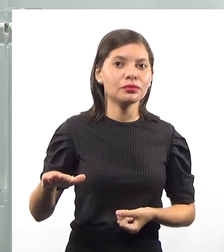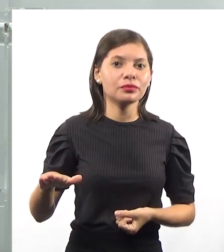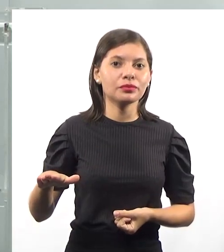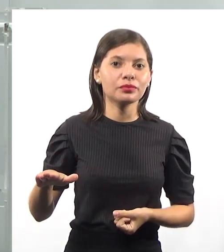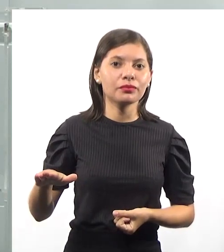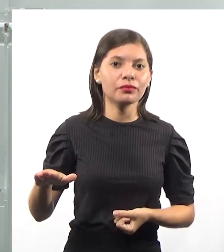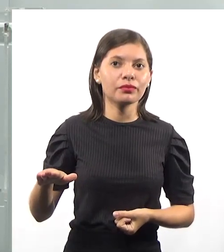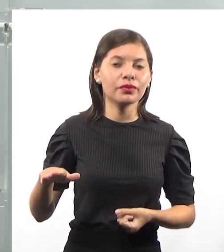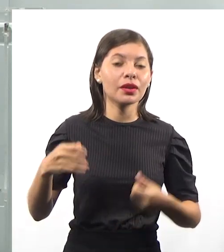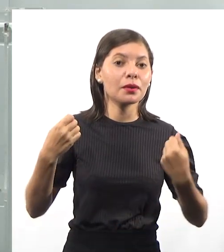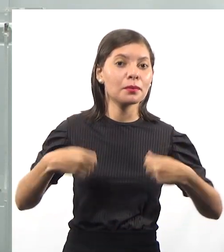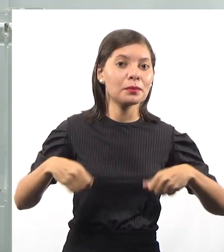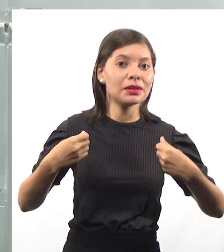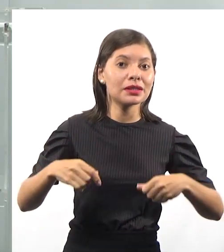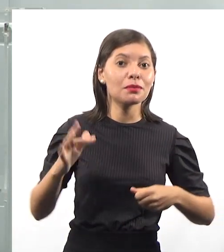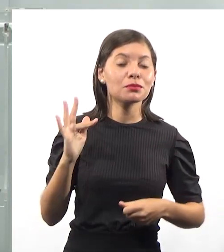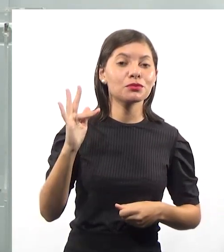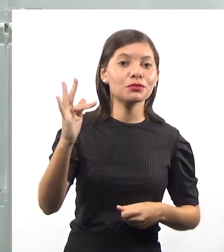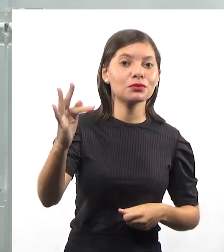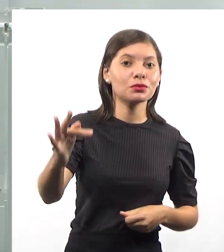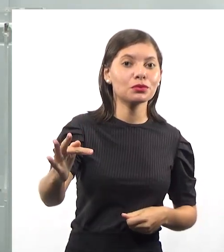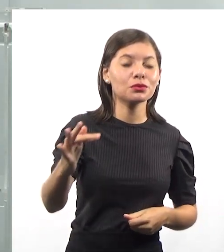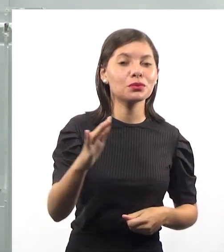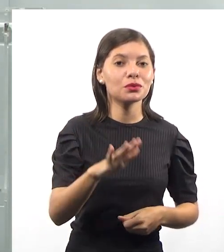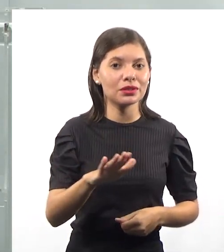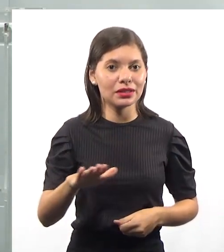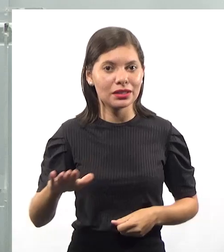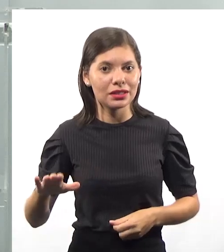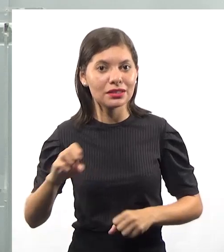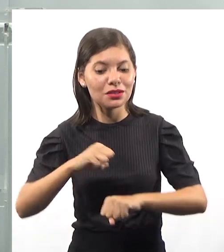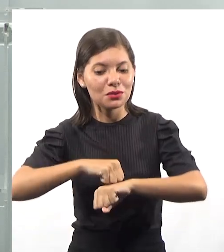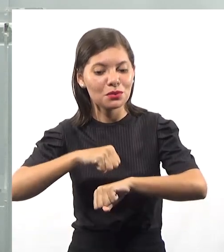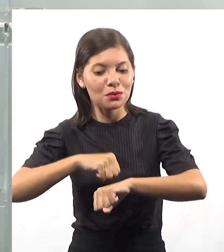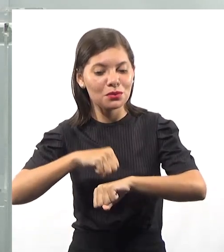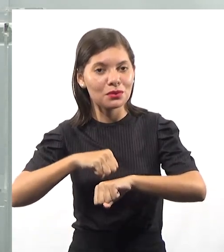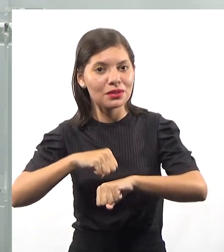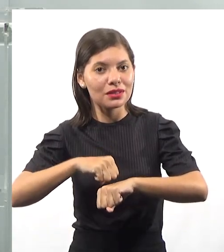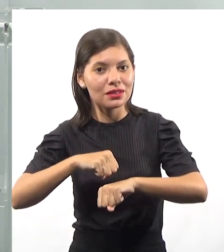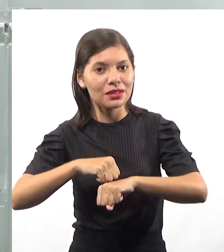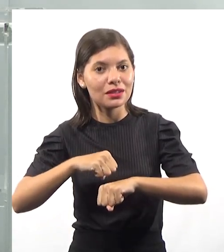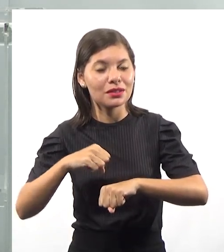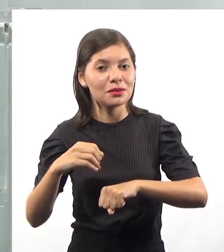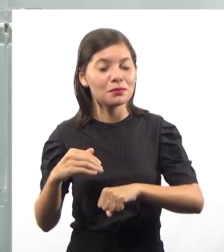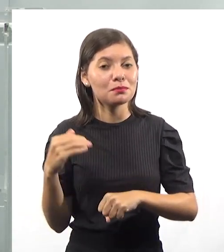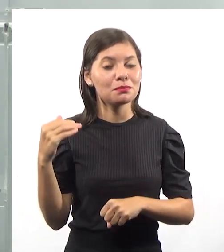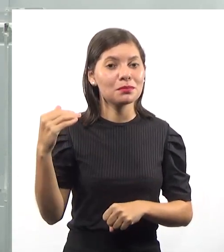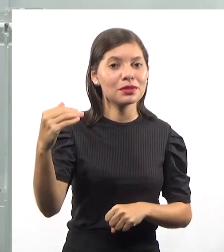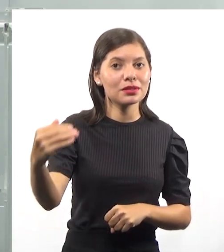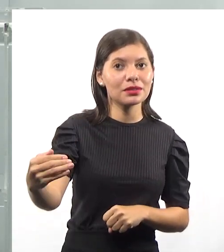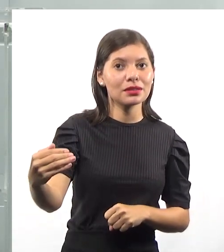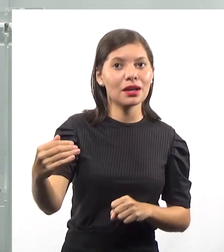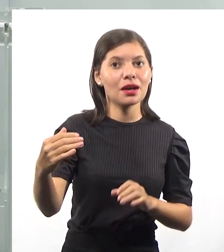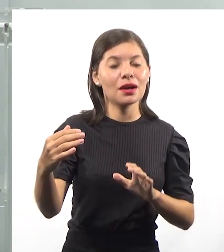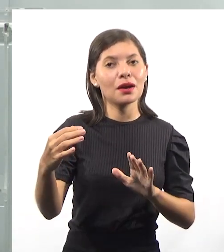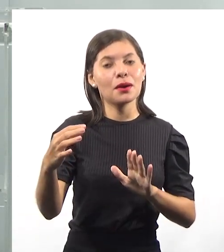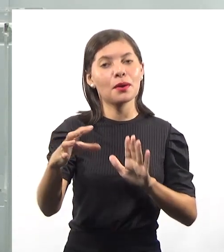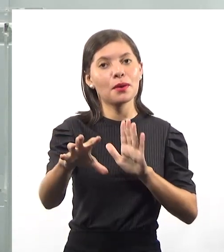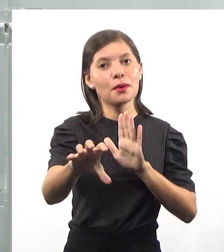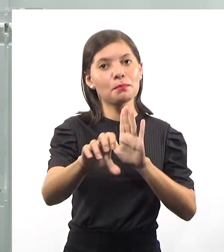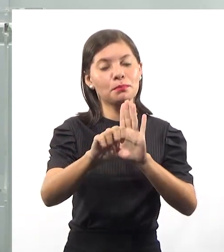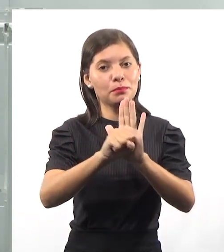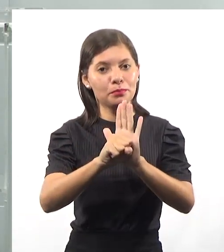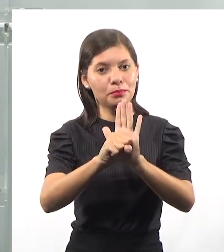vai ser necessário para futuramente ela passar do concreto para o abstrato. Então,